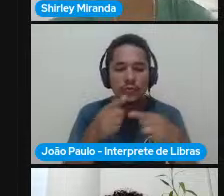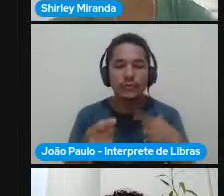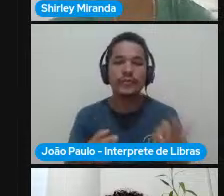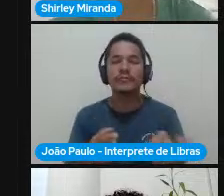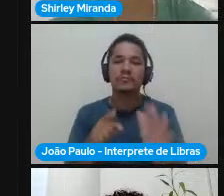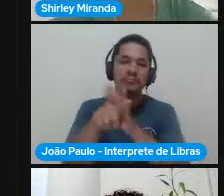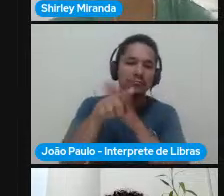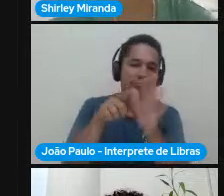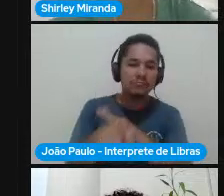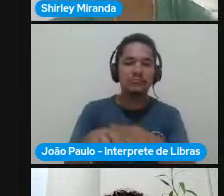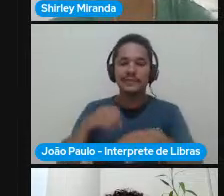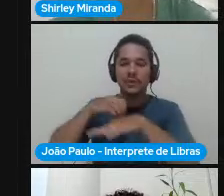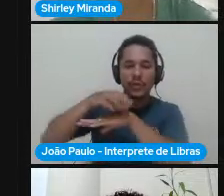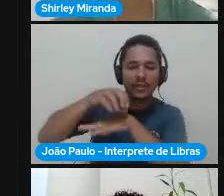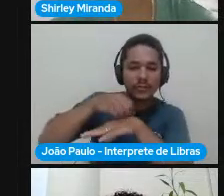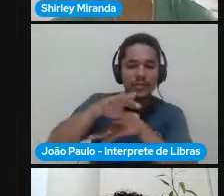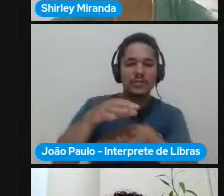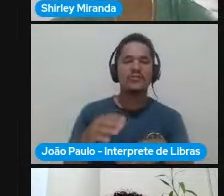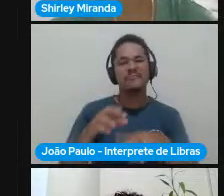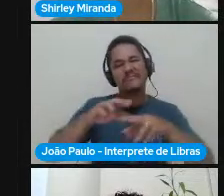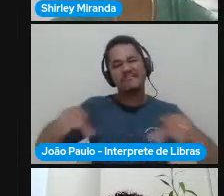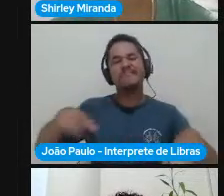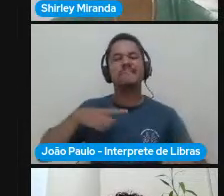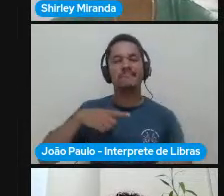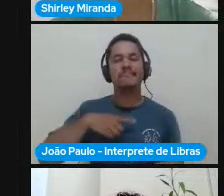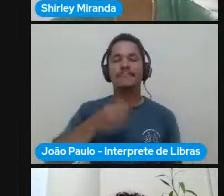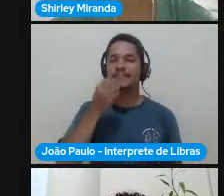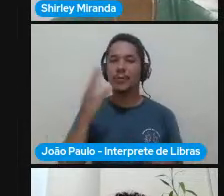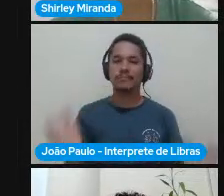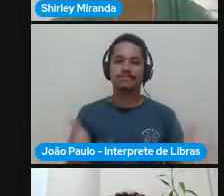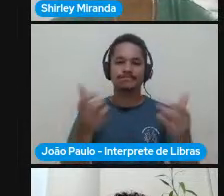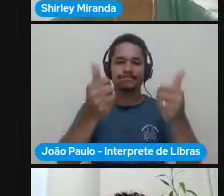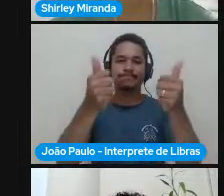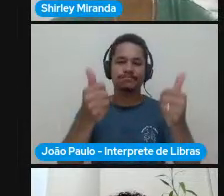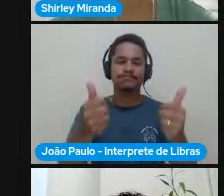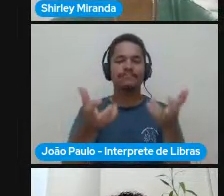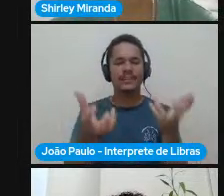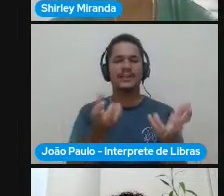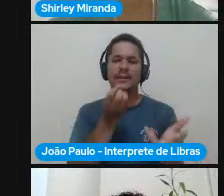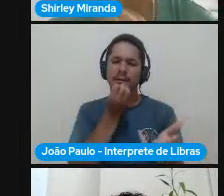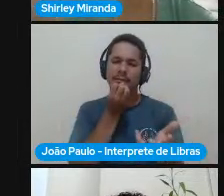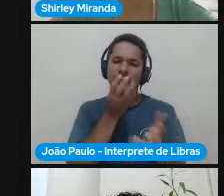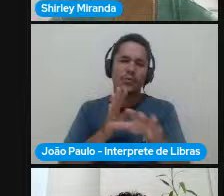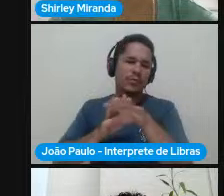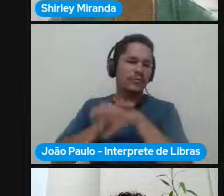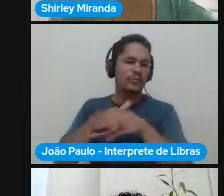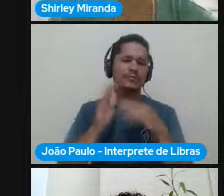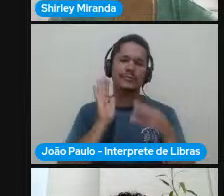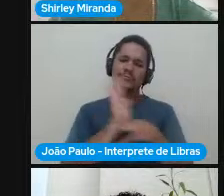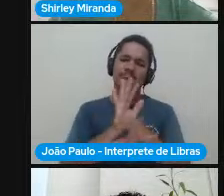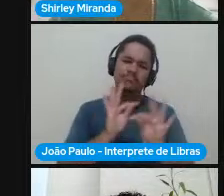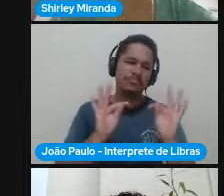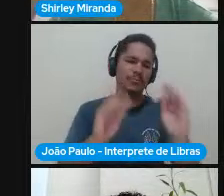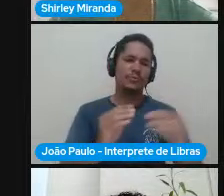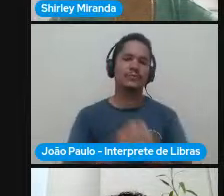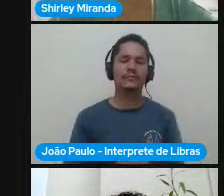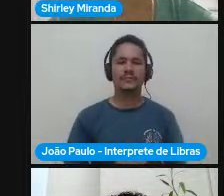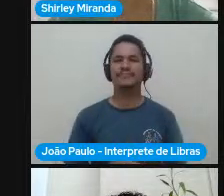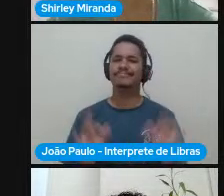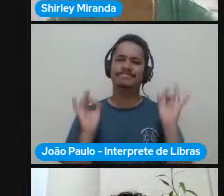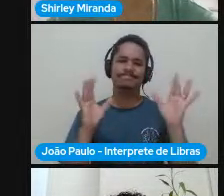sua contribuição. Então, é muito rico esse momento e eu quero desejar a todos uma noite maravilhosa, que a gente